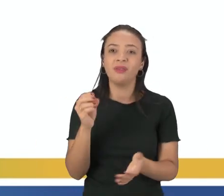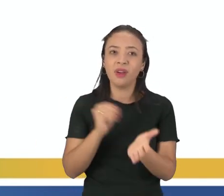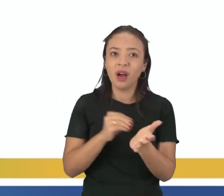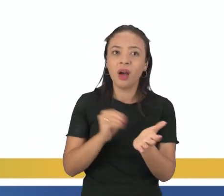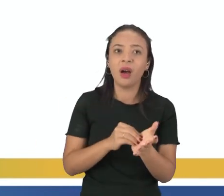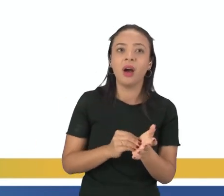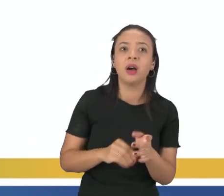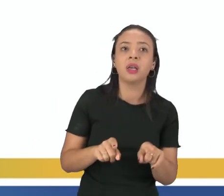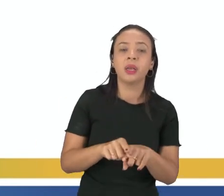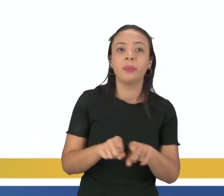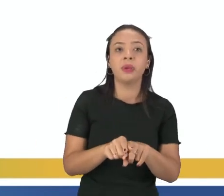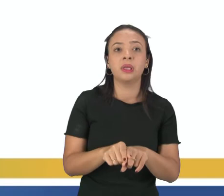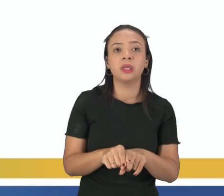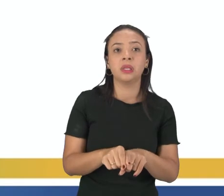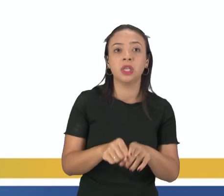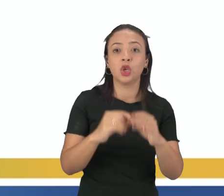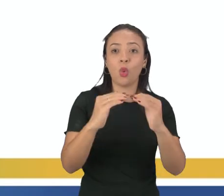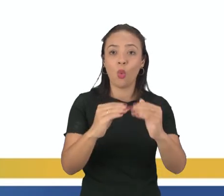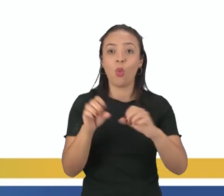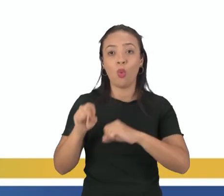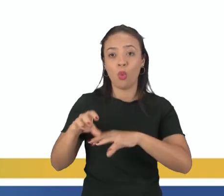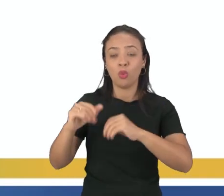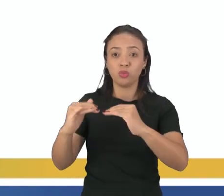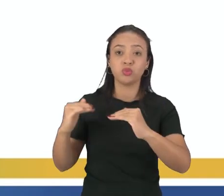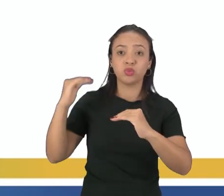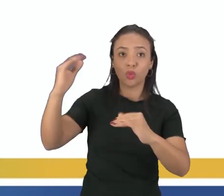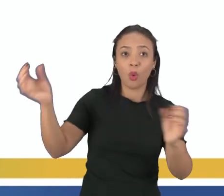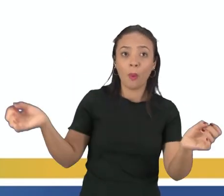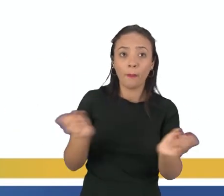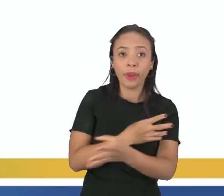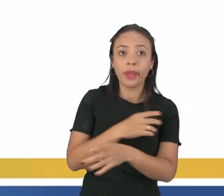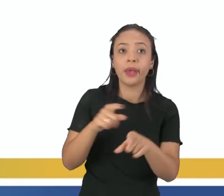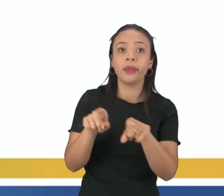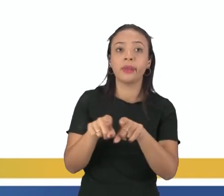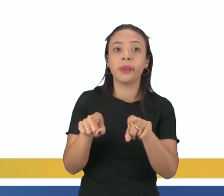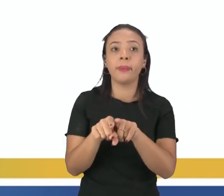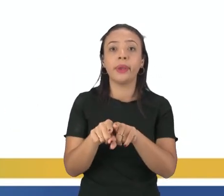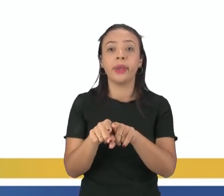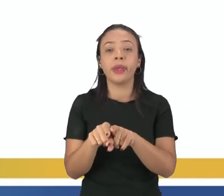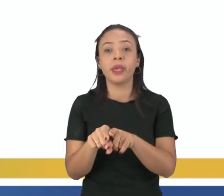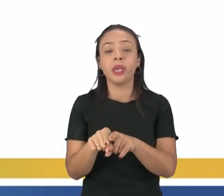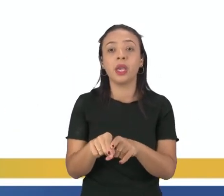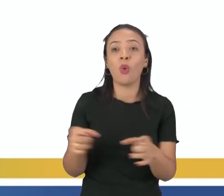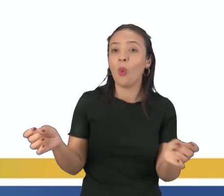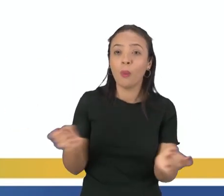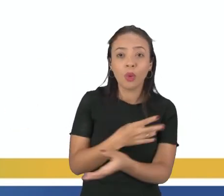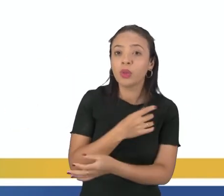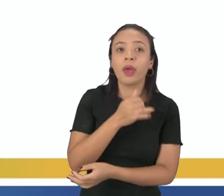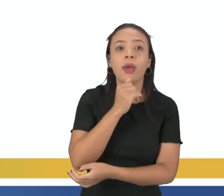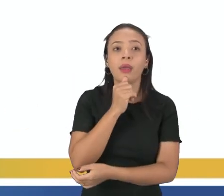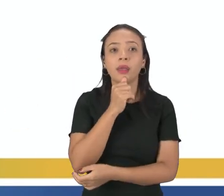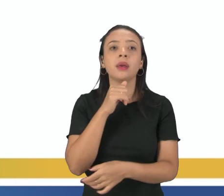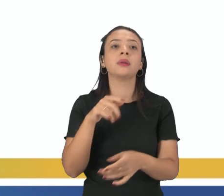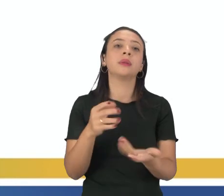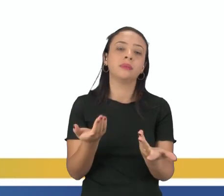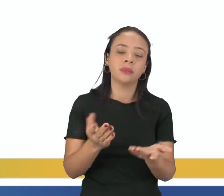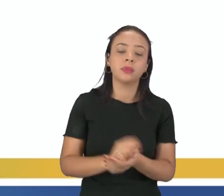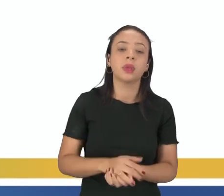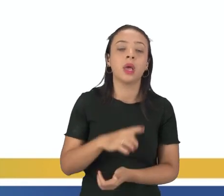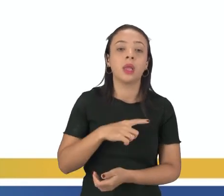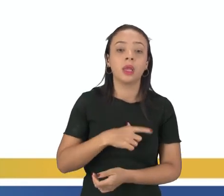superior incompleto e ensino superior completo. E aí, ao lado de cada barra, tem exatamente a quantidade, o número de